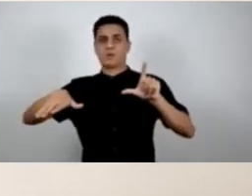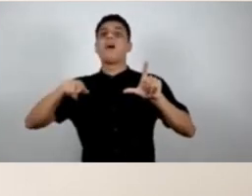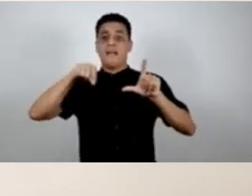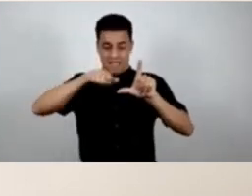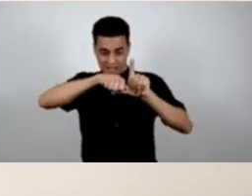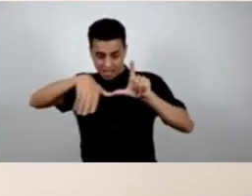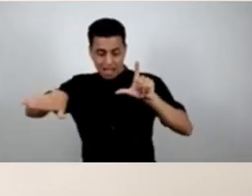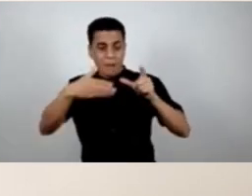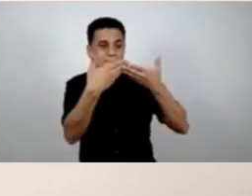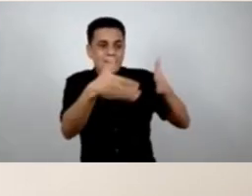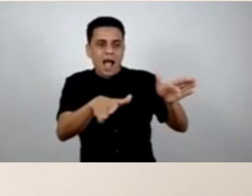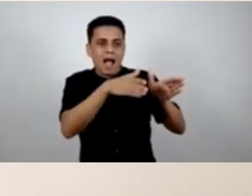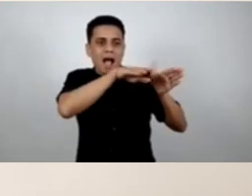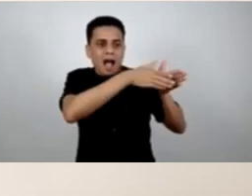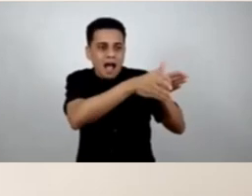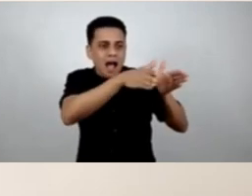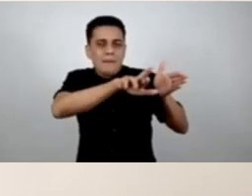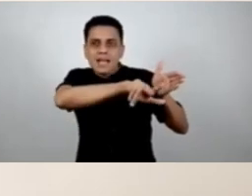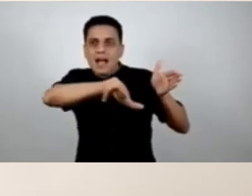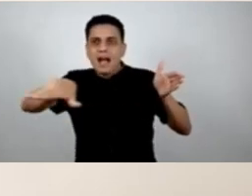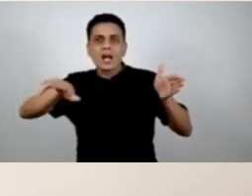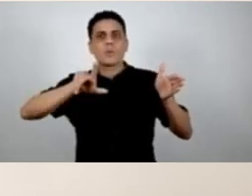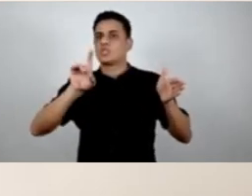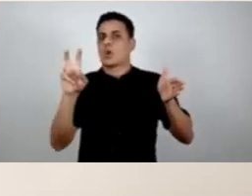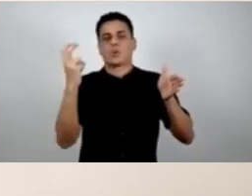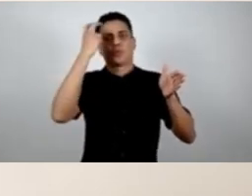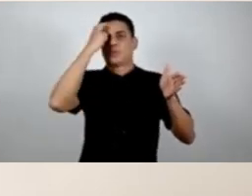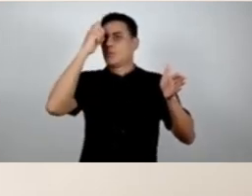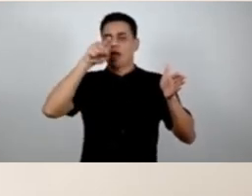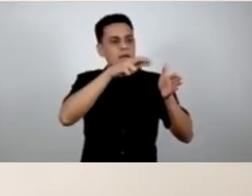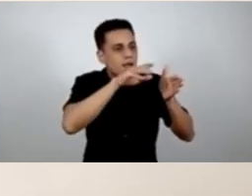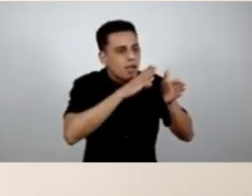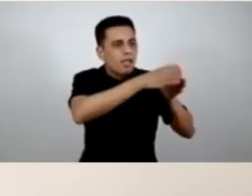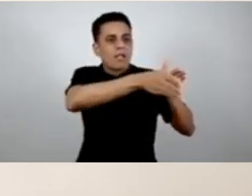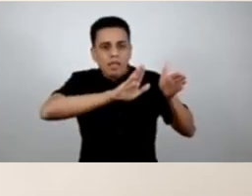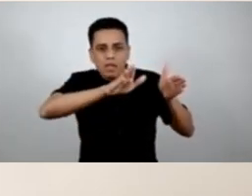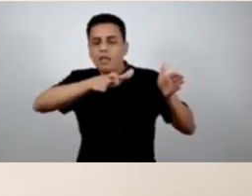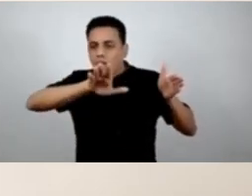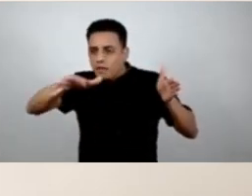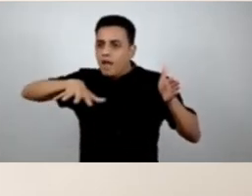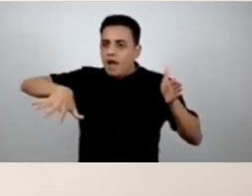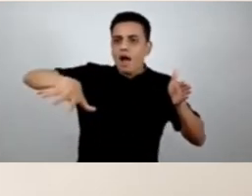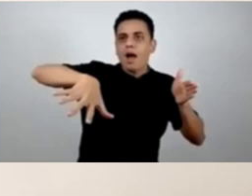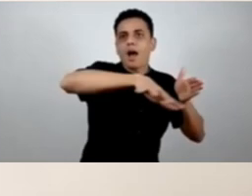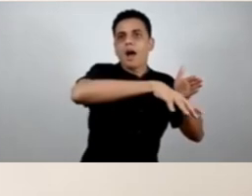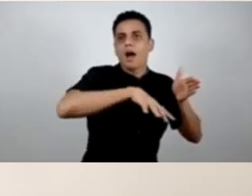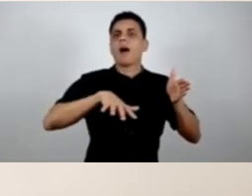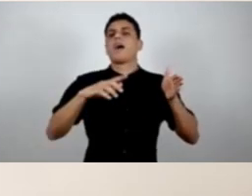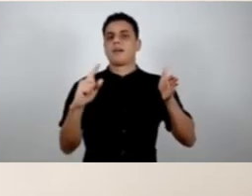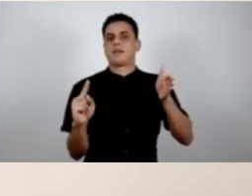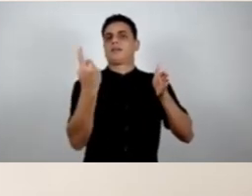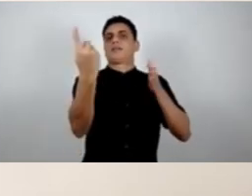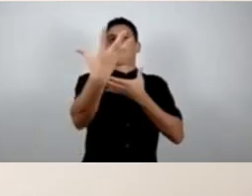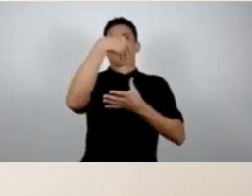muito maior do que apenas a cultura. E isso os países têm enxergado de uma maneira muito importante, têm